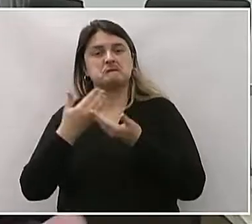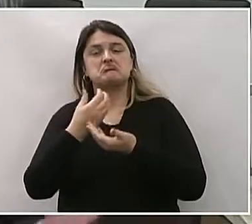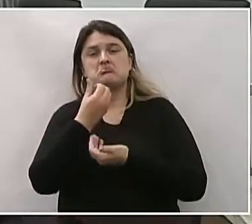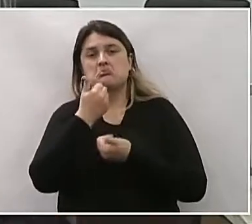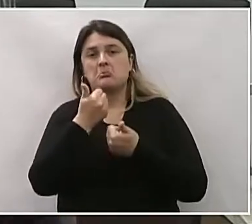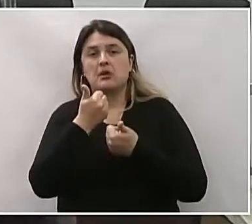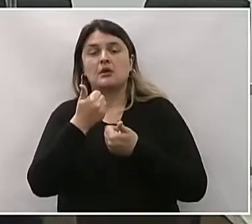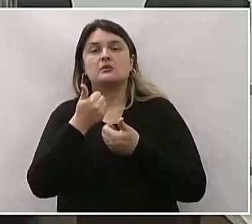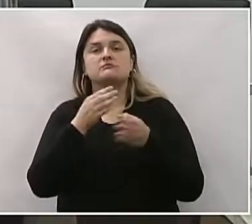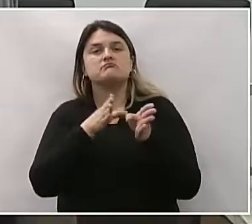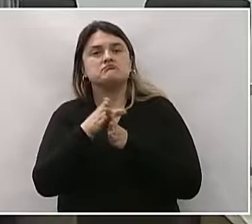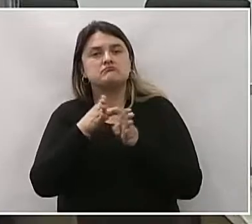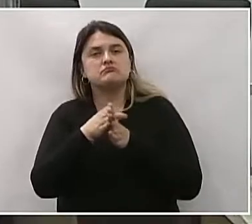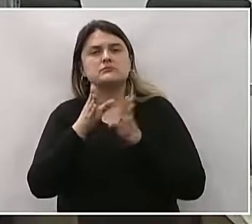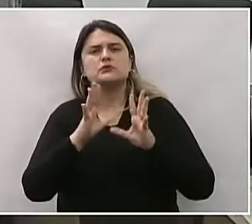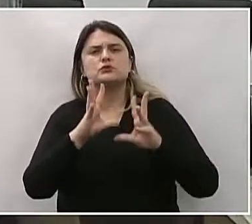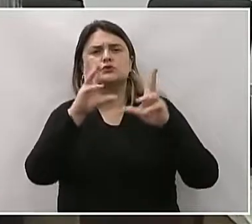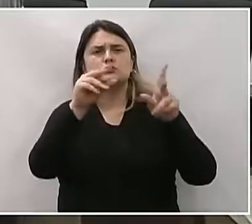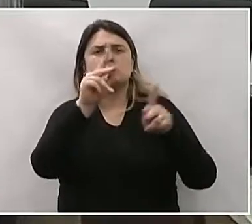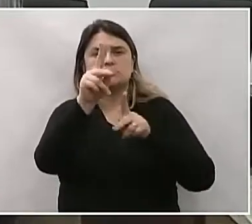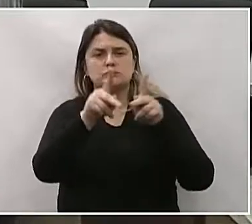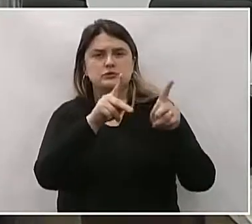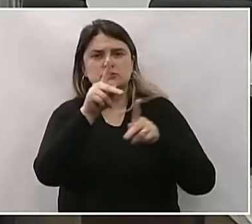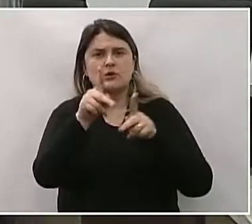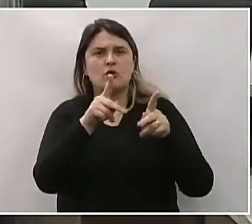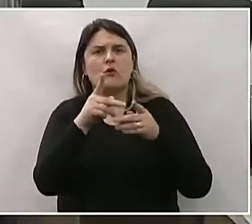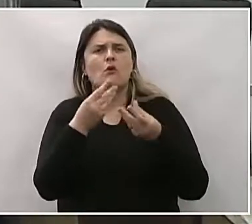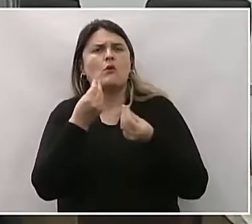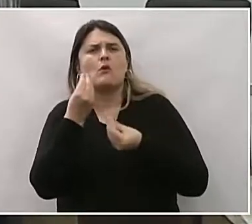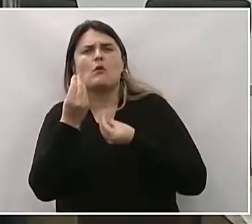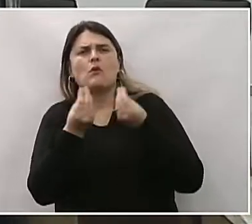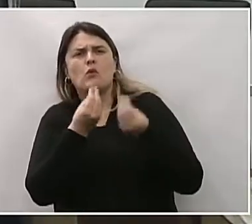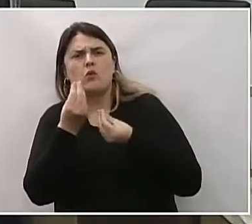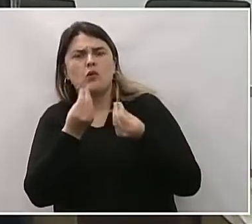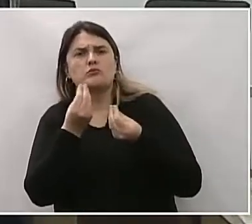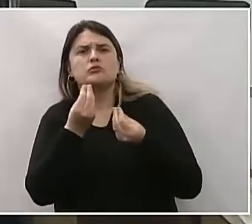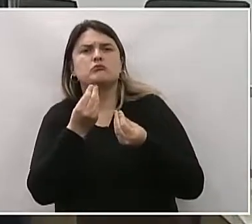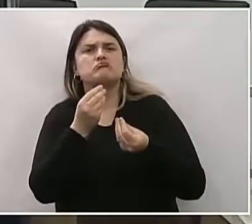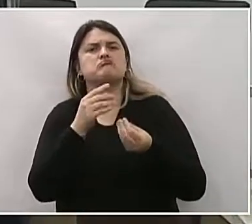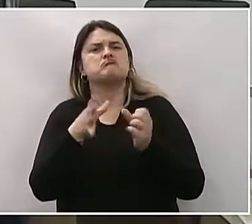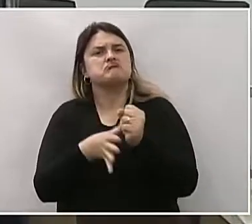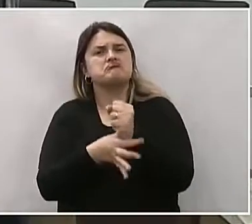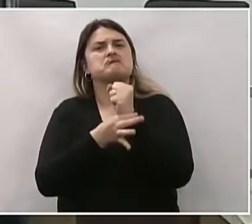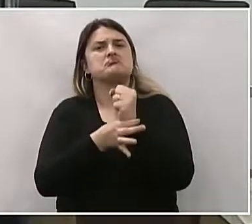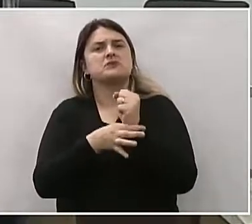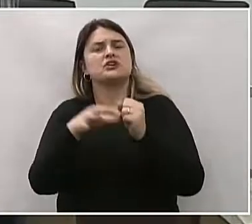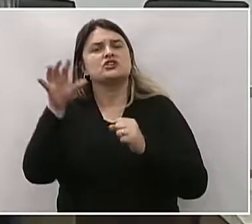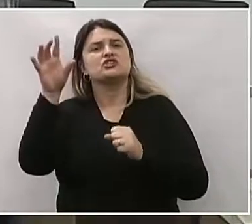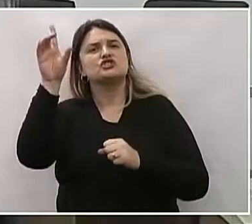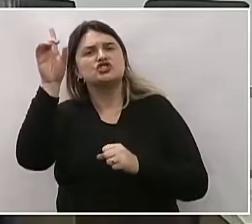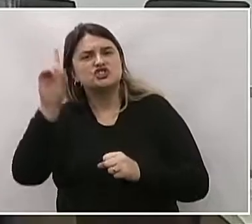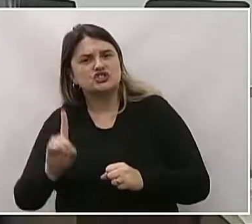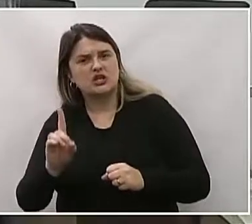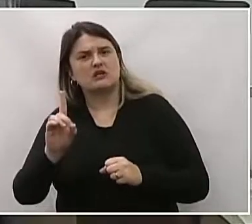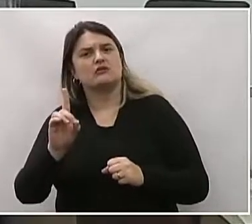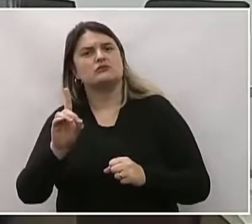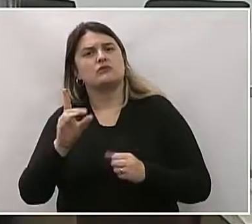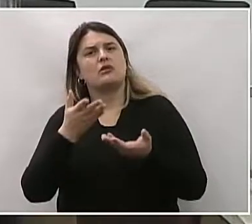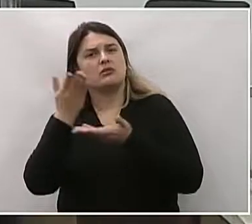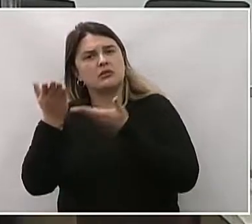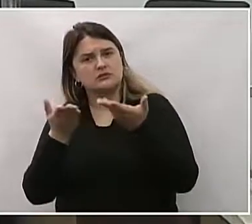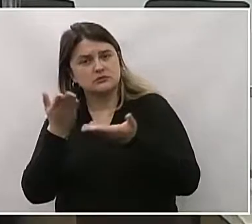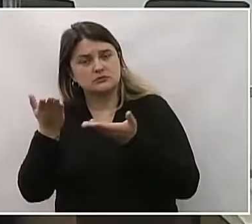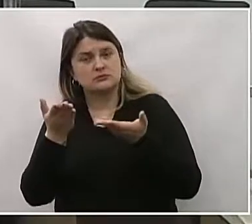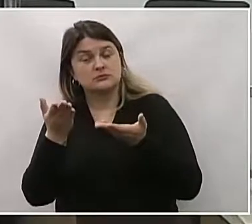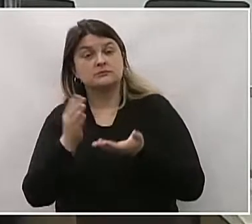agradável para orientar toda a população né como adquirir esse as prestações e